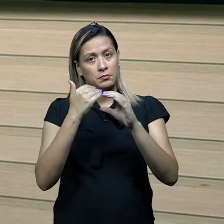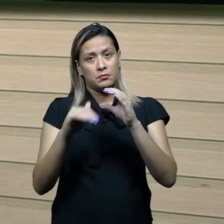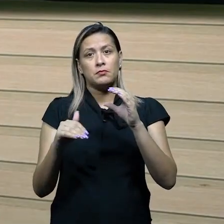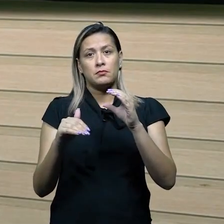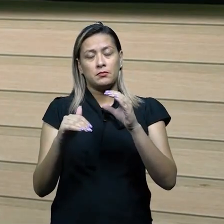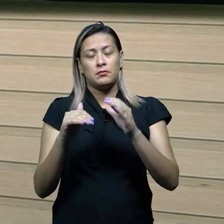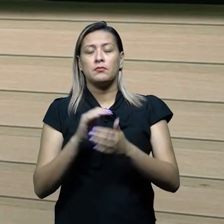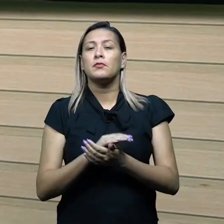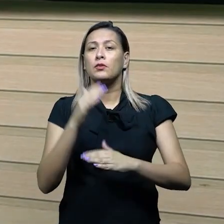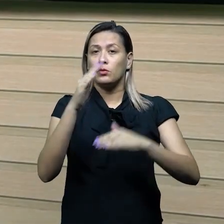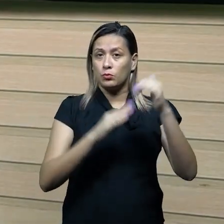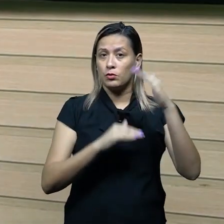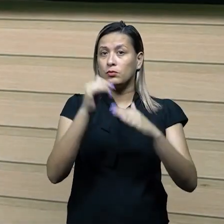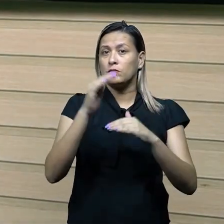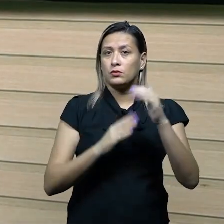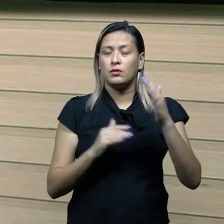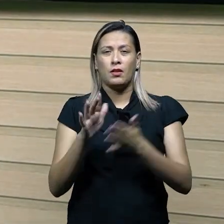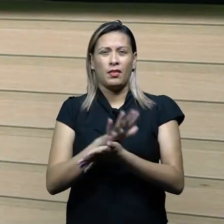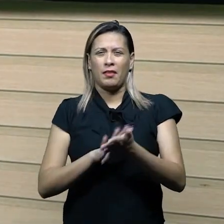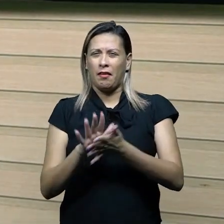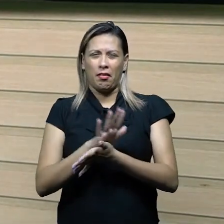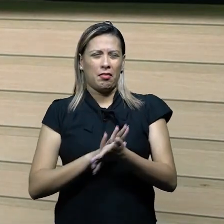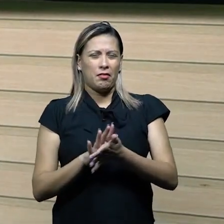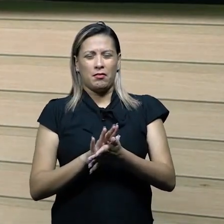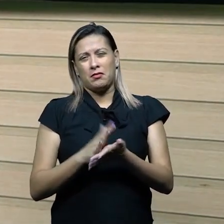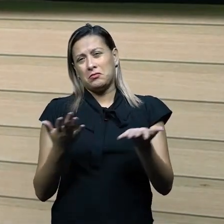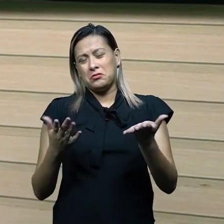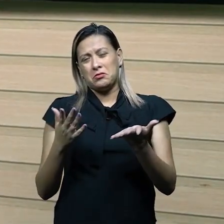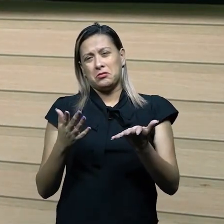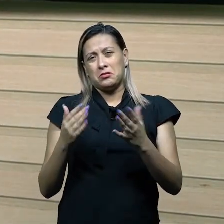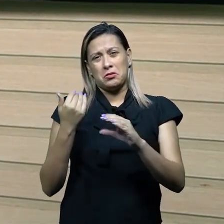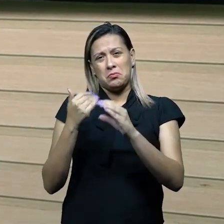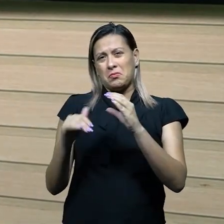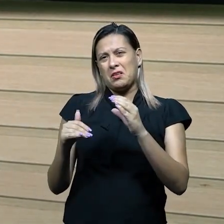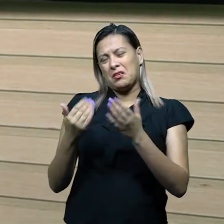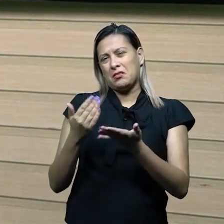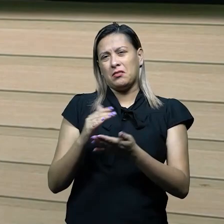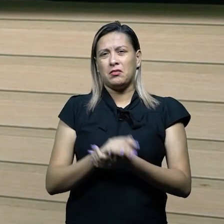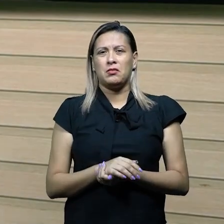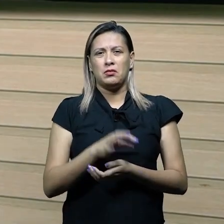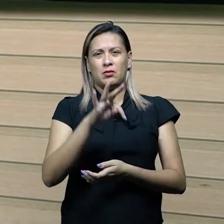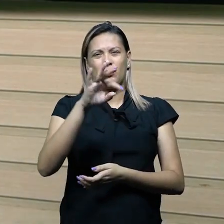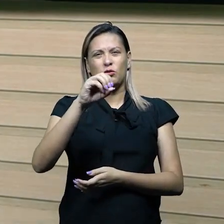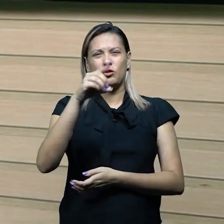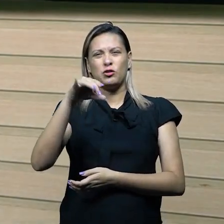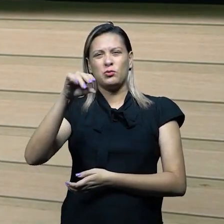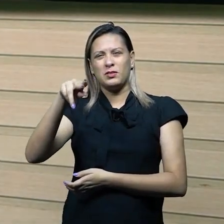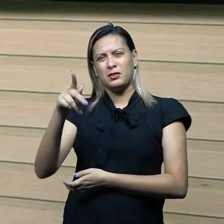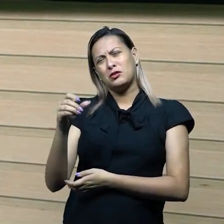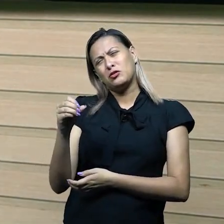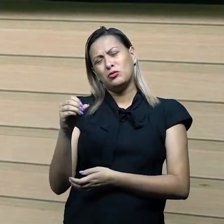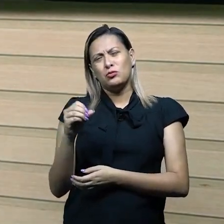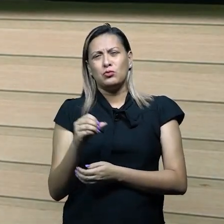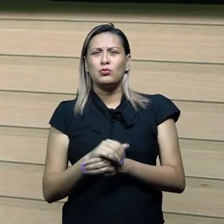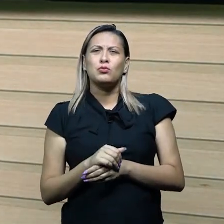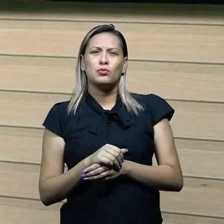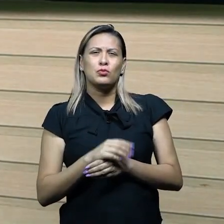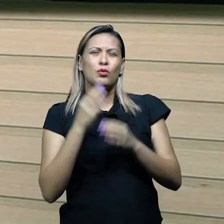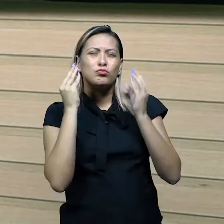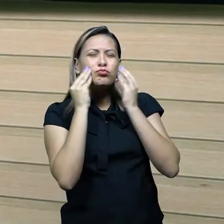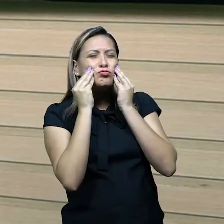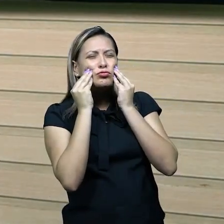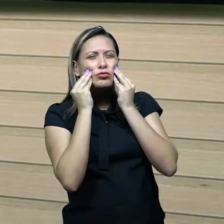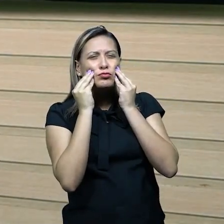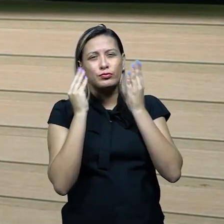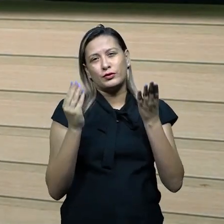Cuidado com o e-mail. Coloque seu e-mail no currículo, mas o e-mail de caráter profissional. Nada aqueles e-mails muito